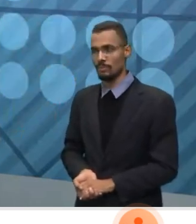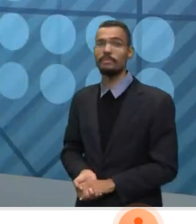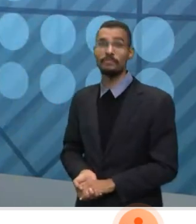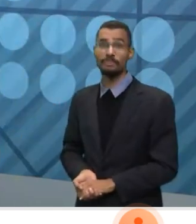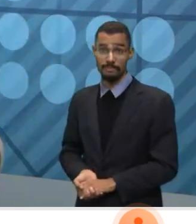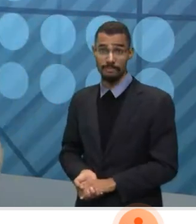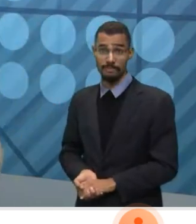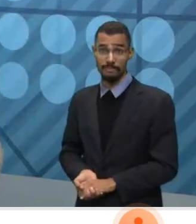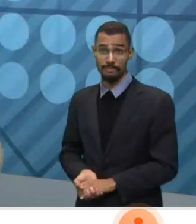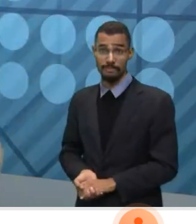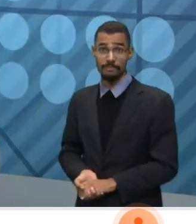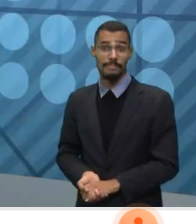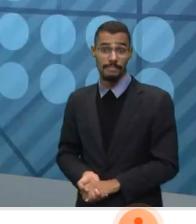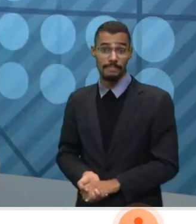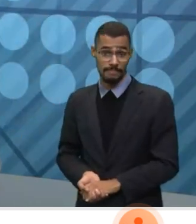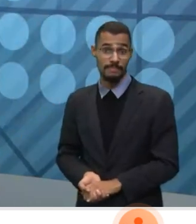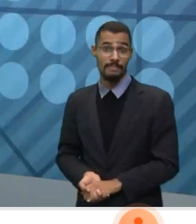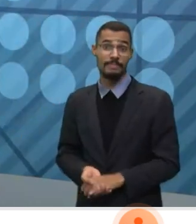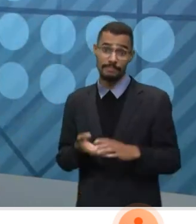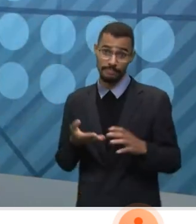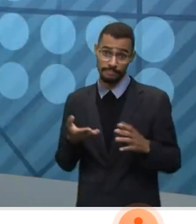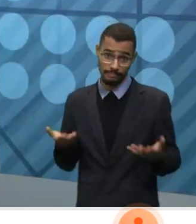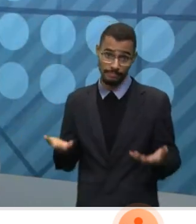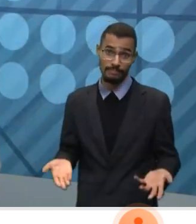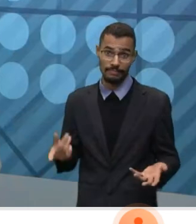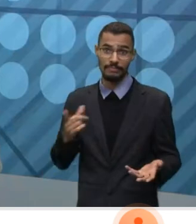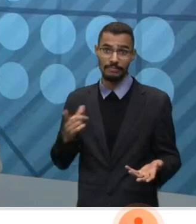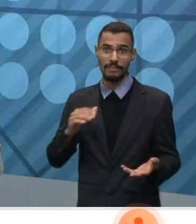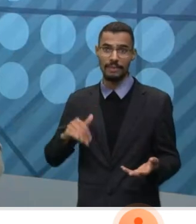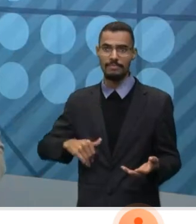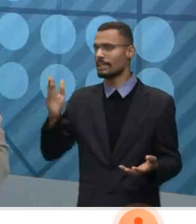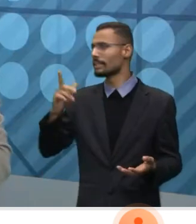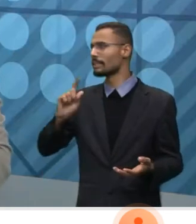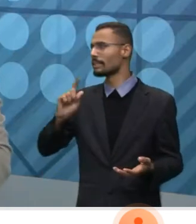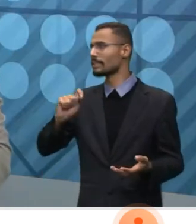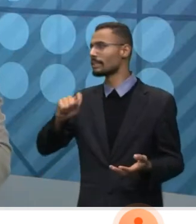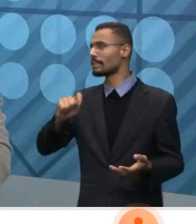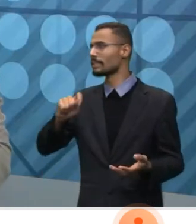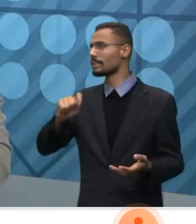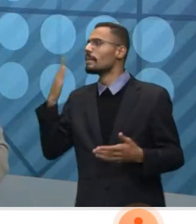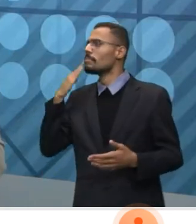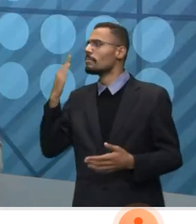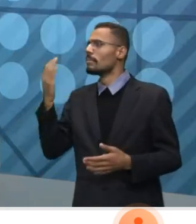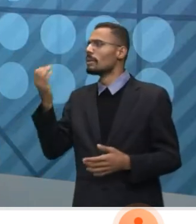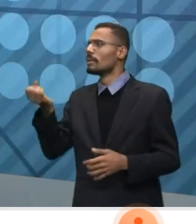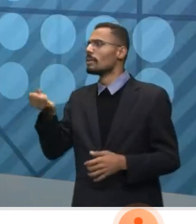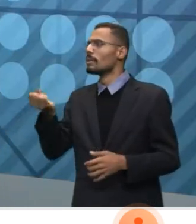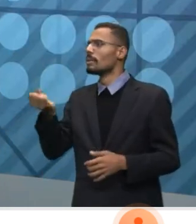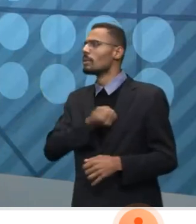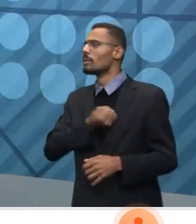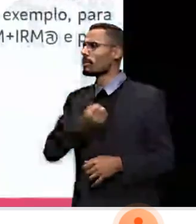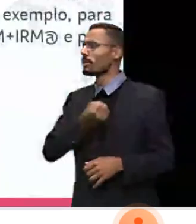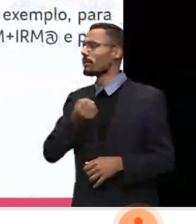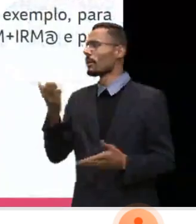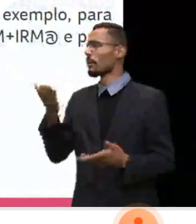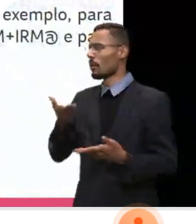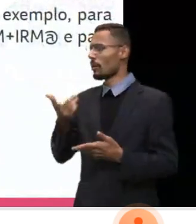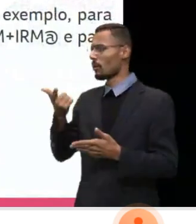vento muito forte, intensidade do sinal. Flexão nominal de gênero agora.